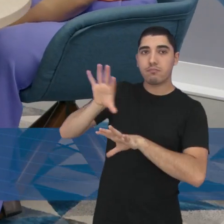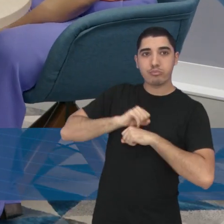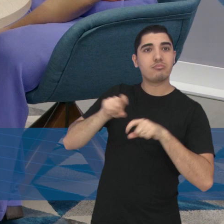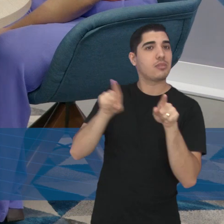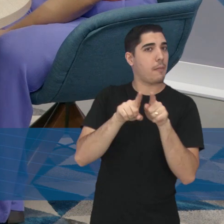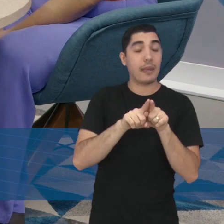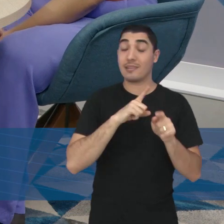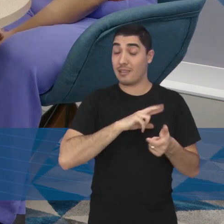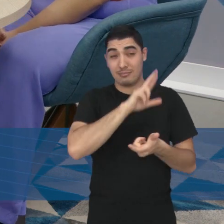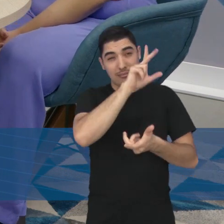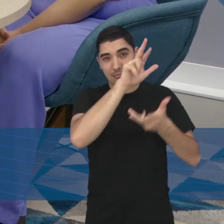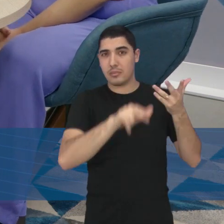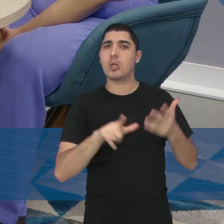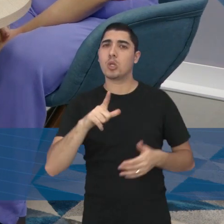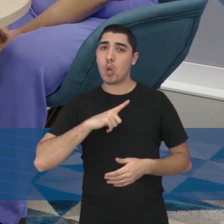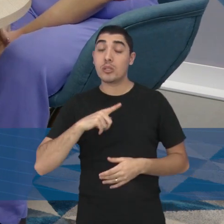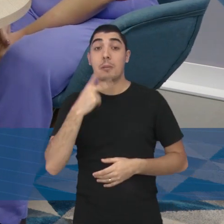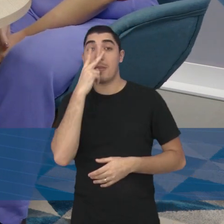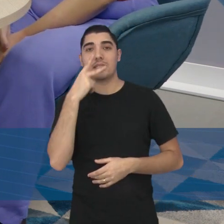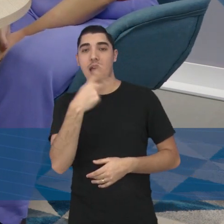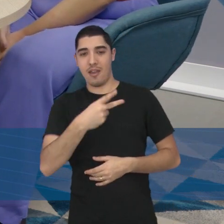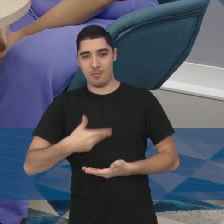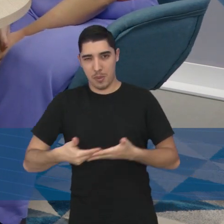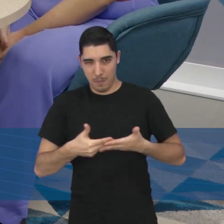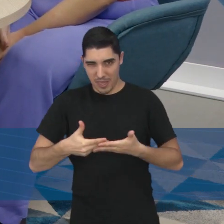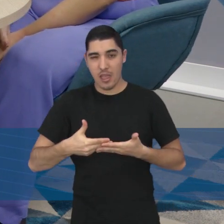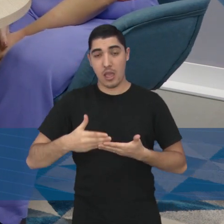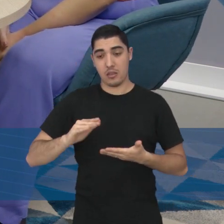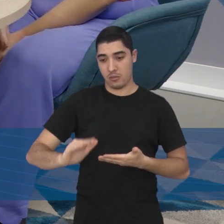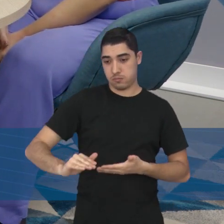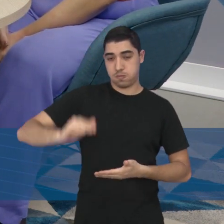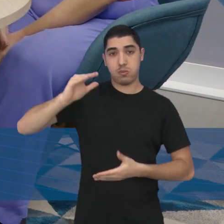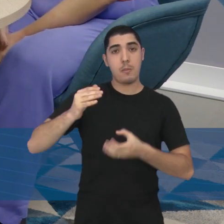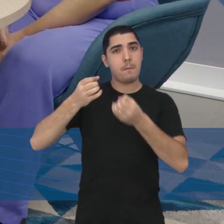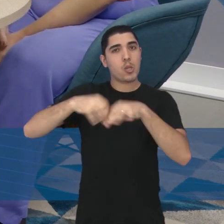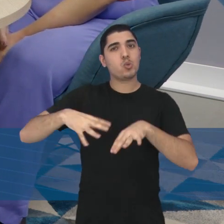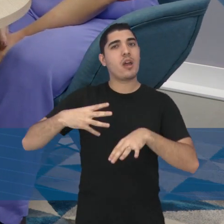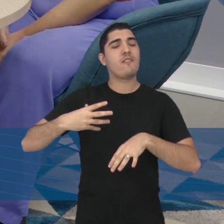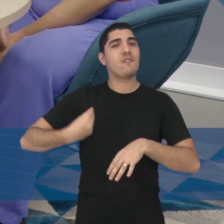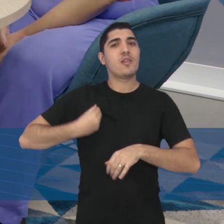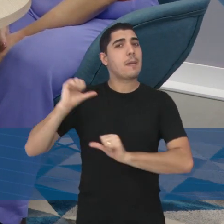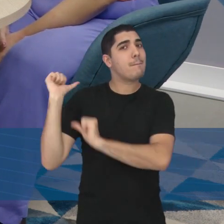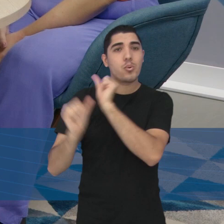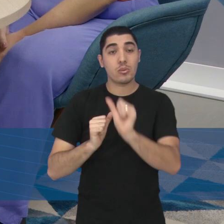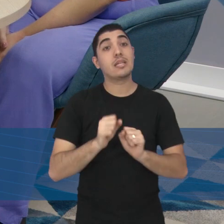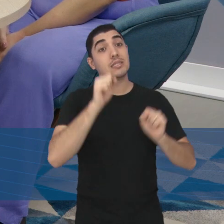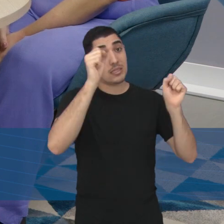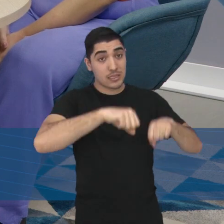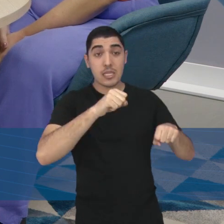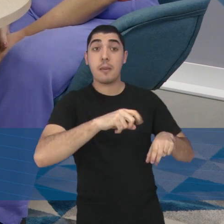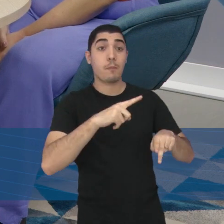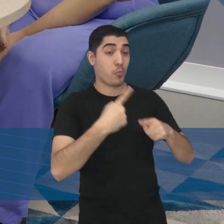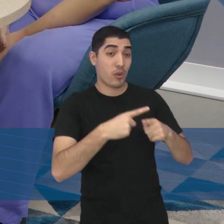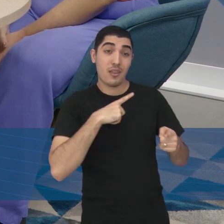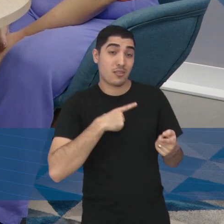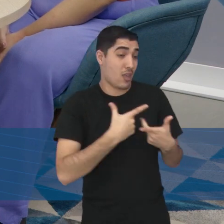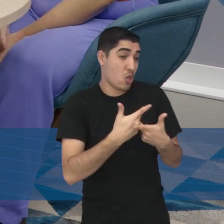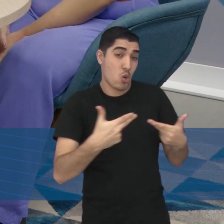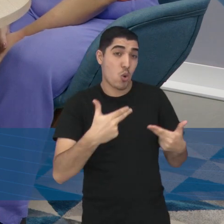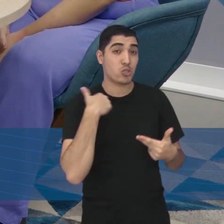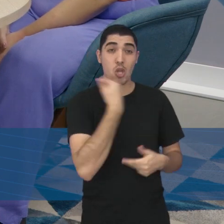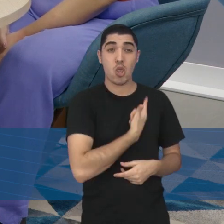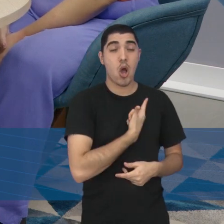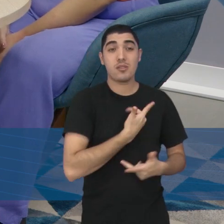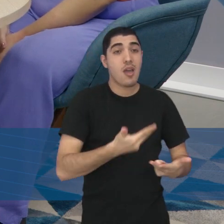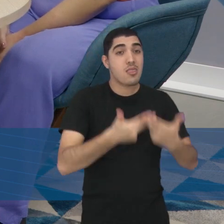sabe, são enormes para a vida toda, são né? Para a vida toda, porque o que acontece na infância, né, não fica na infância, a gente carrega até hoje. Sobretudo